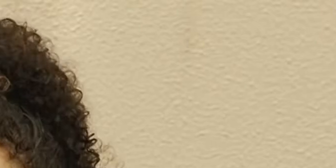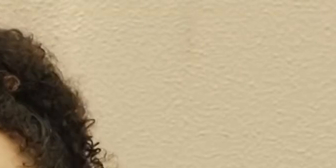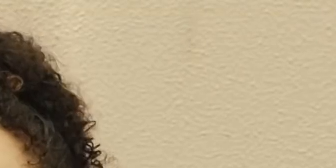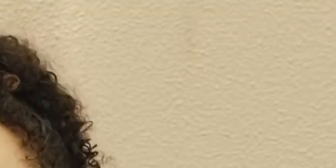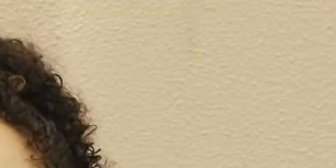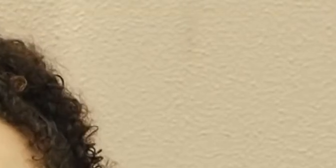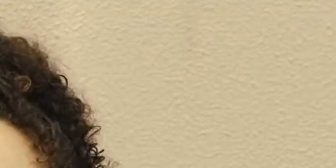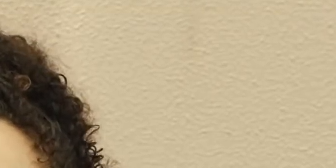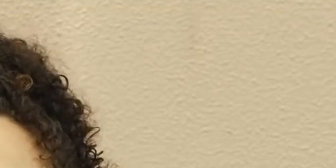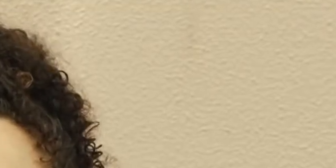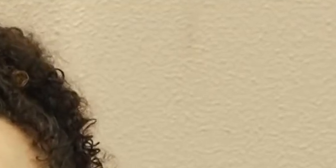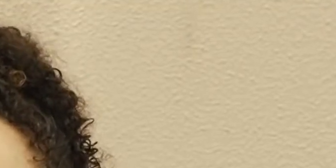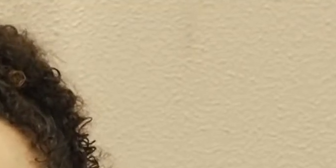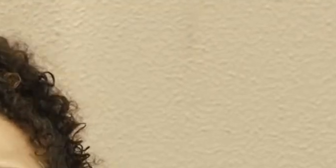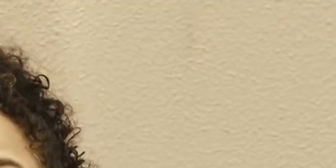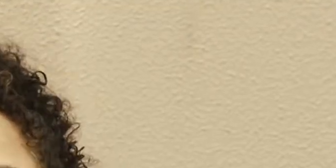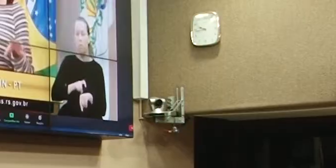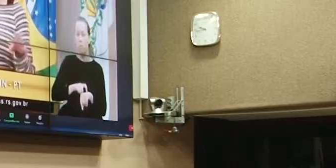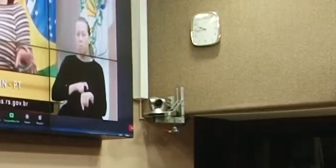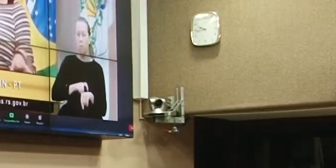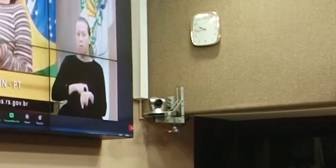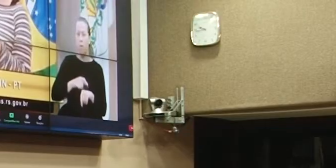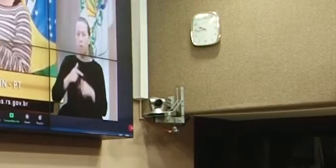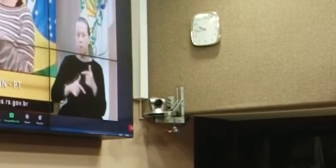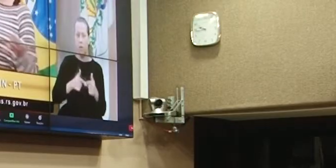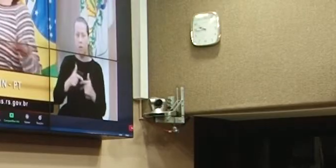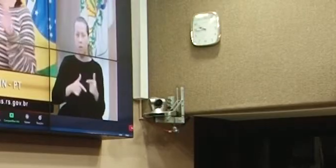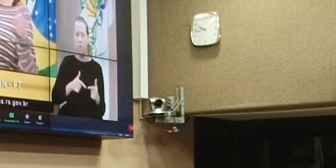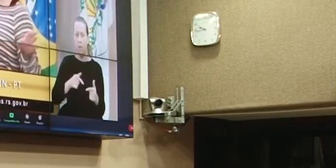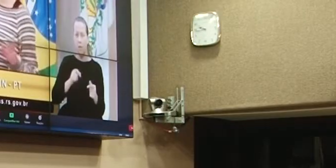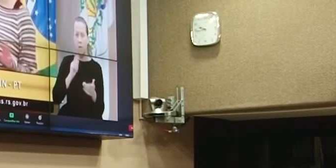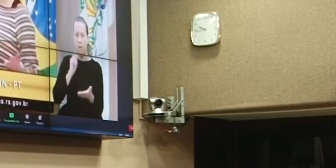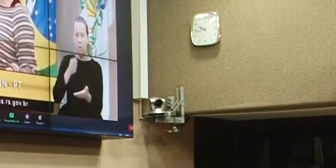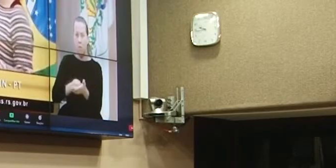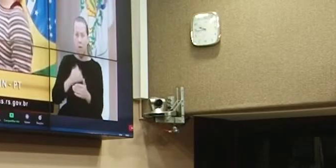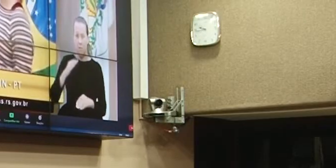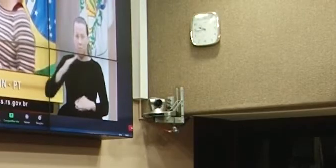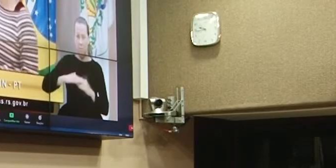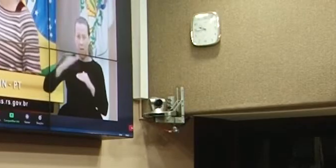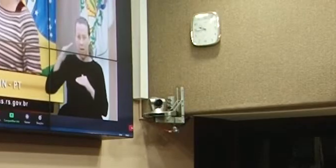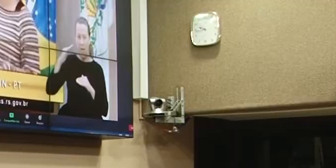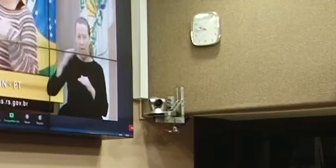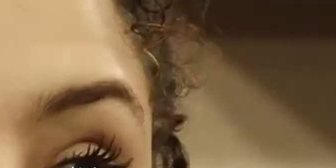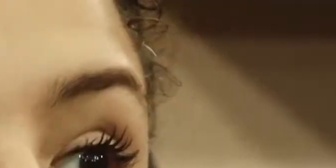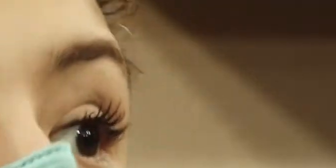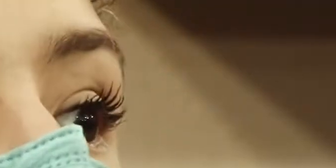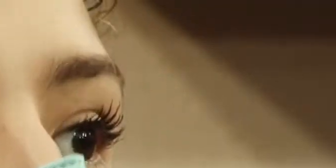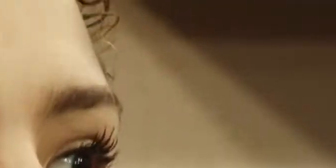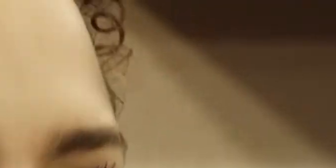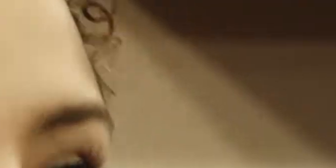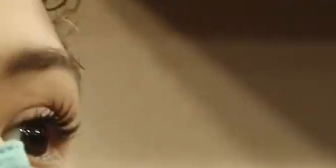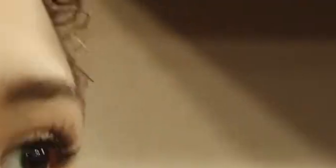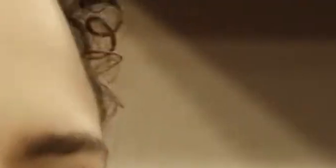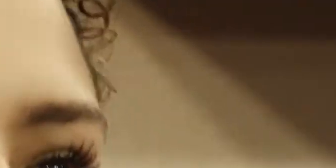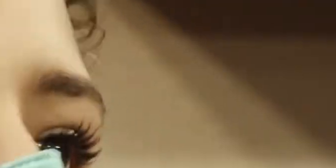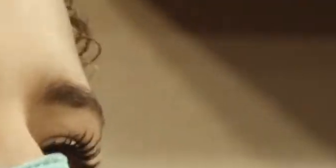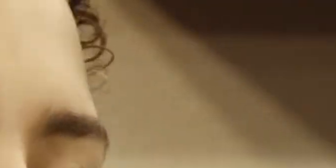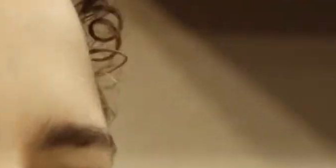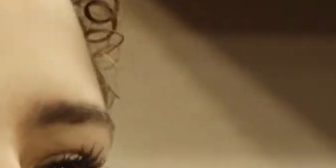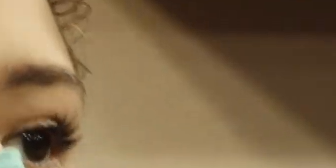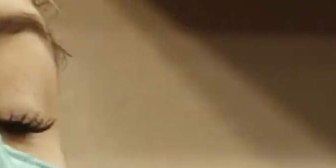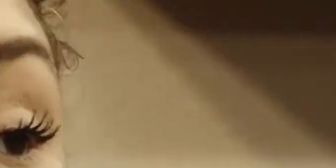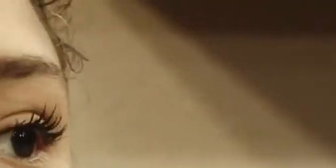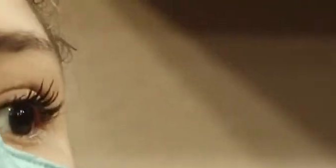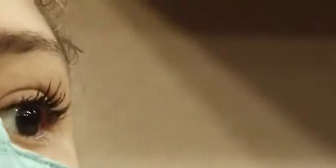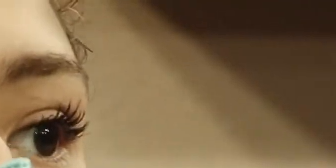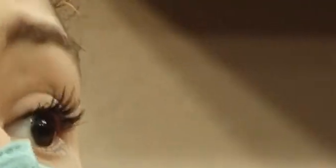cooperativa local de trabalhadores de aplicativos que prestam serviço de transporte. Falou sobre a precariedade do trabalho dos motoristas dos aplicativos